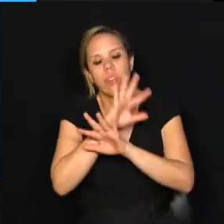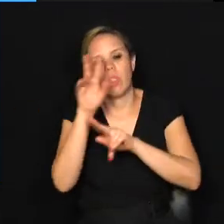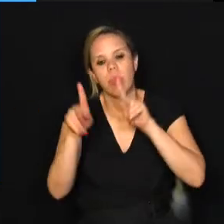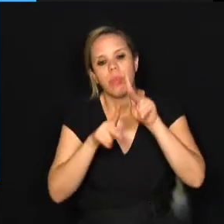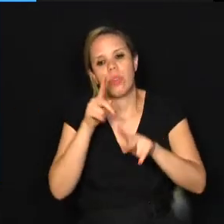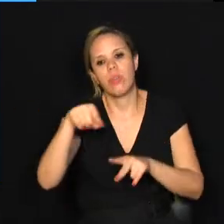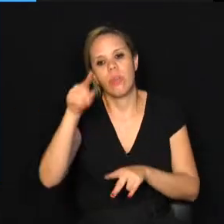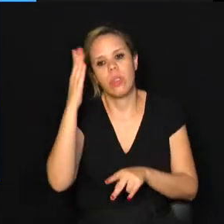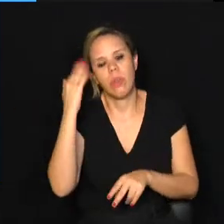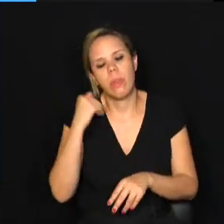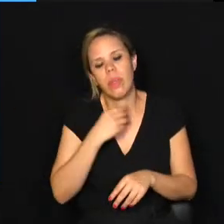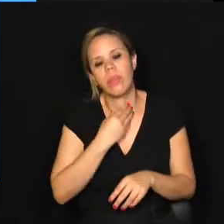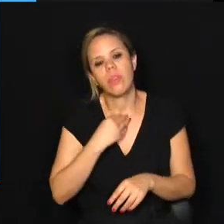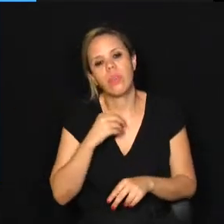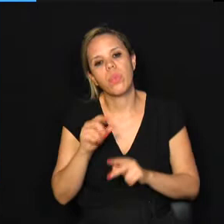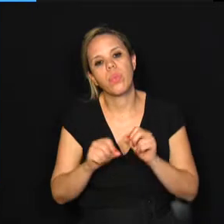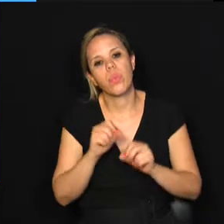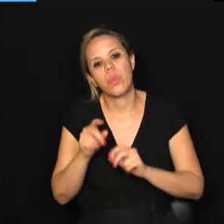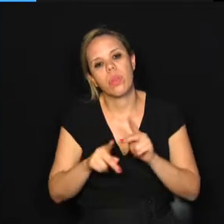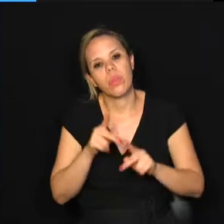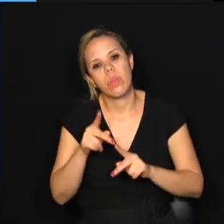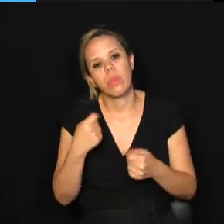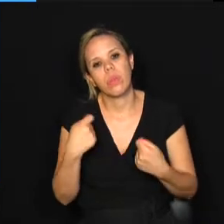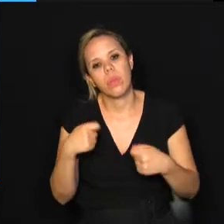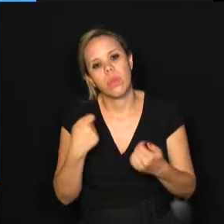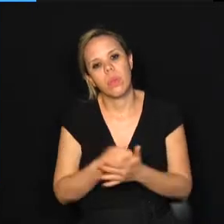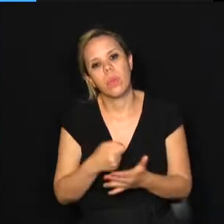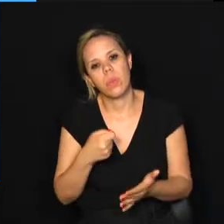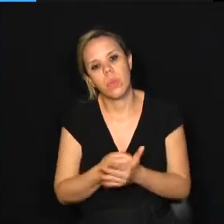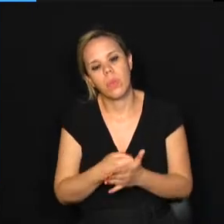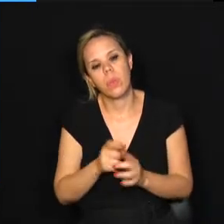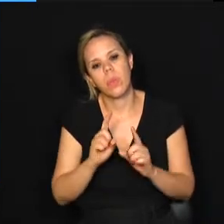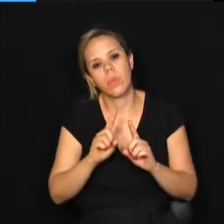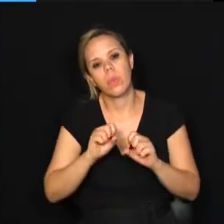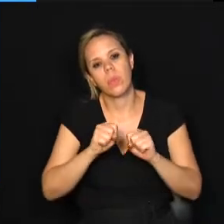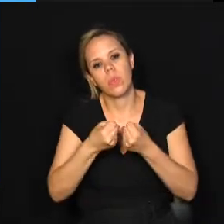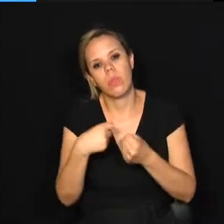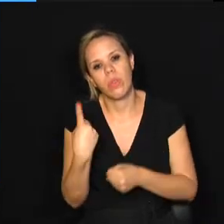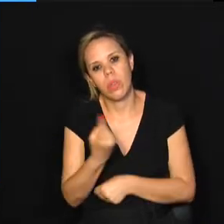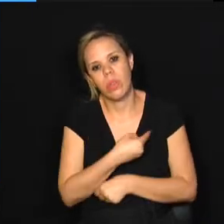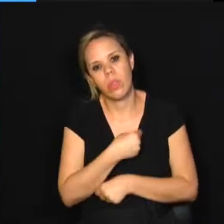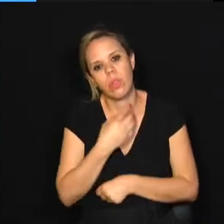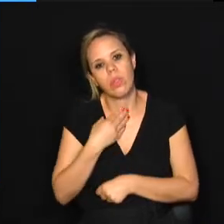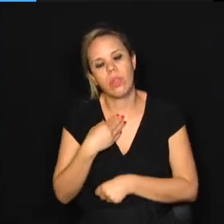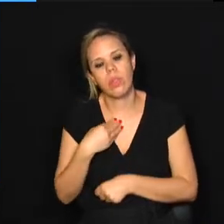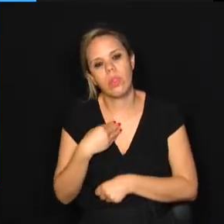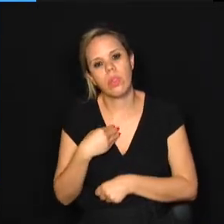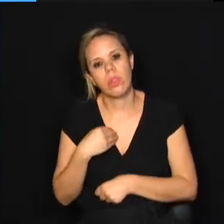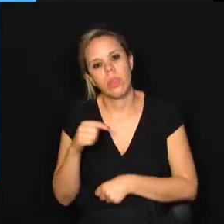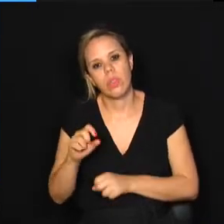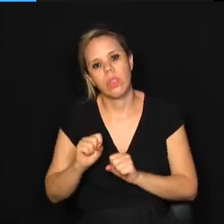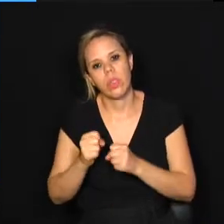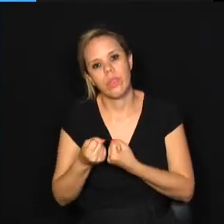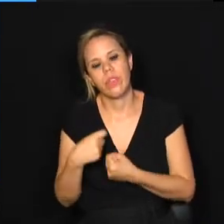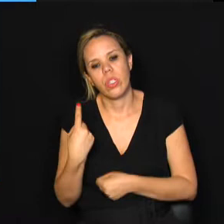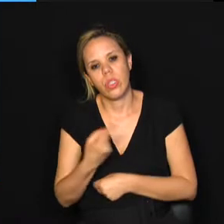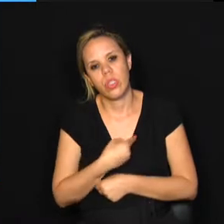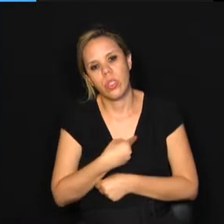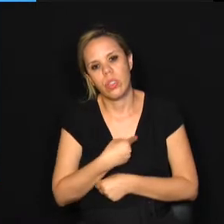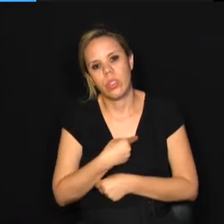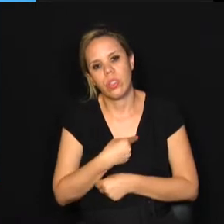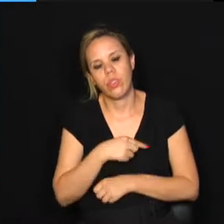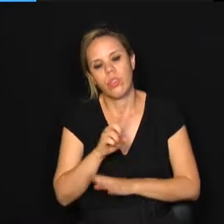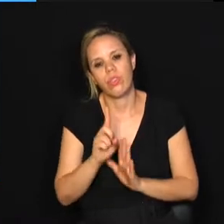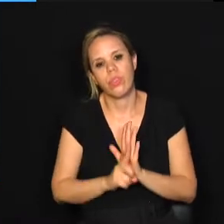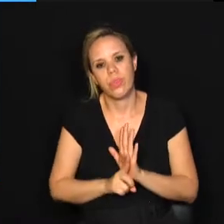população é que a população deve e tem que defender o que é nosso, tem que defender o nosso patrimônio, tem que defender o que é os nossos